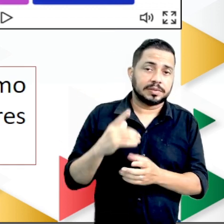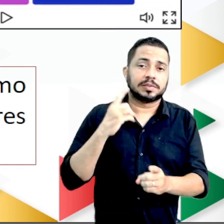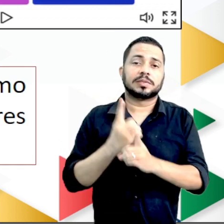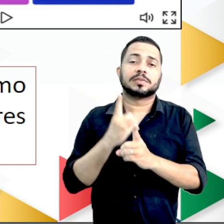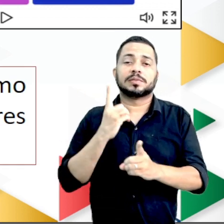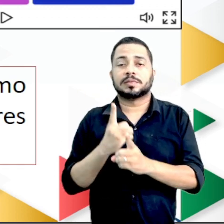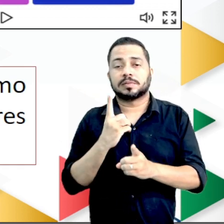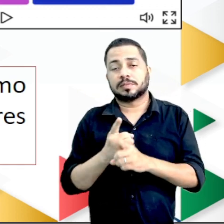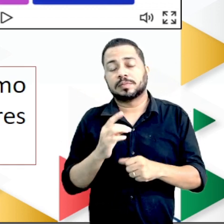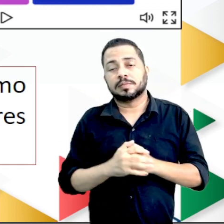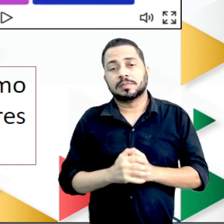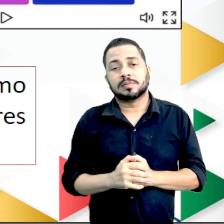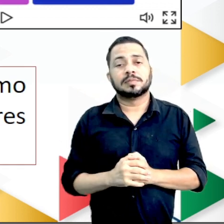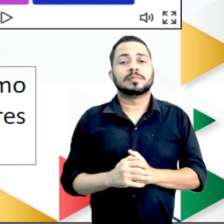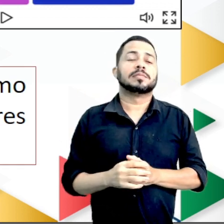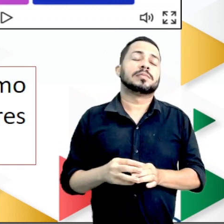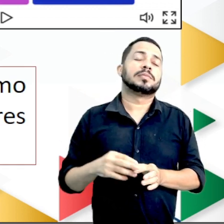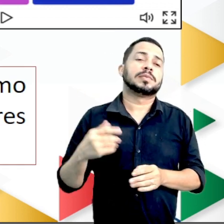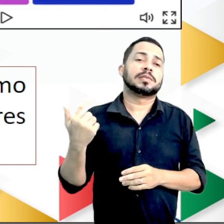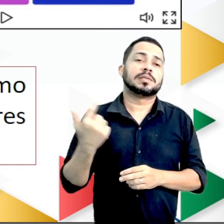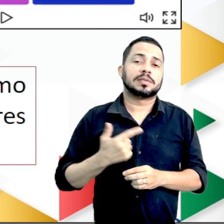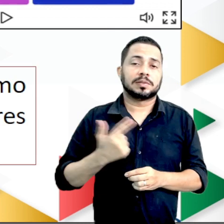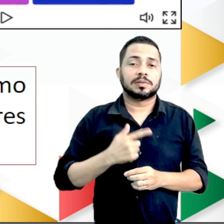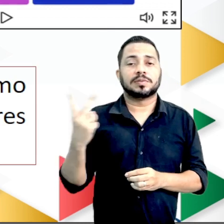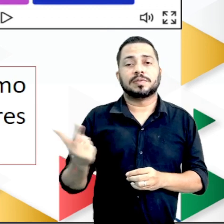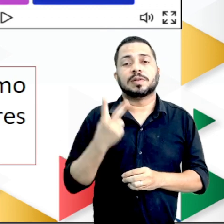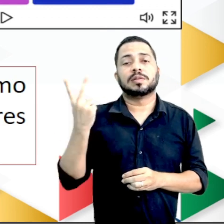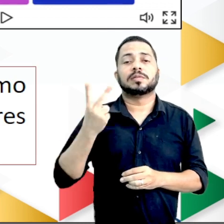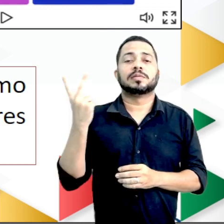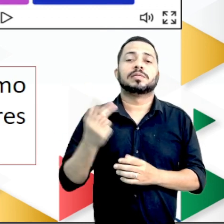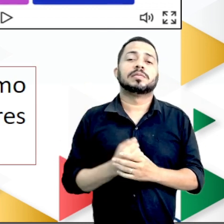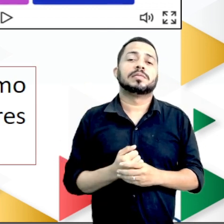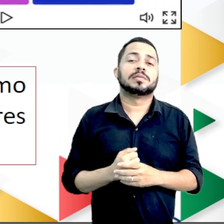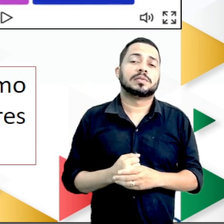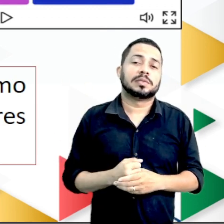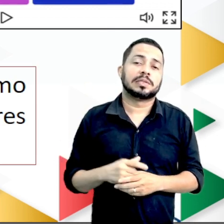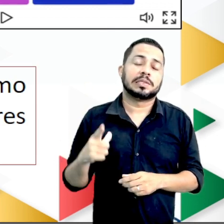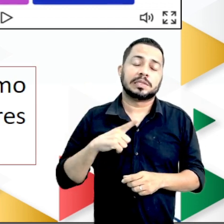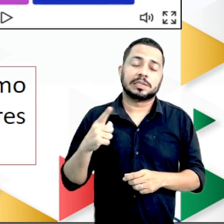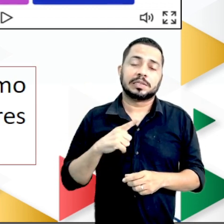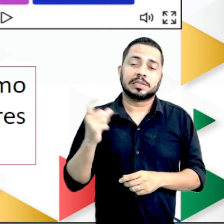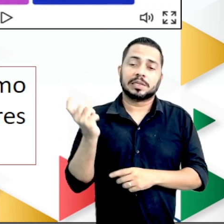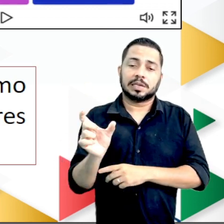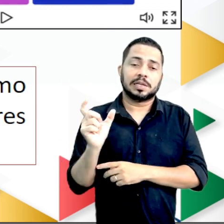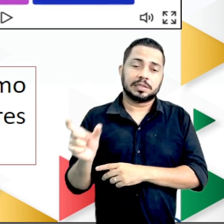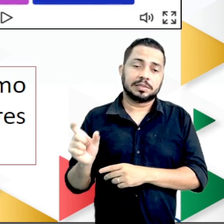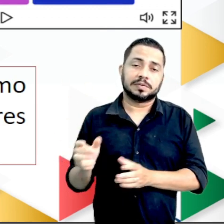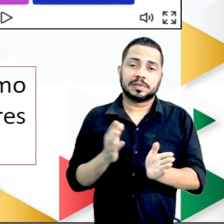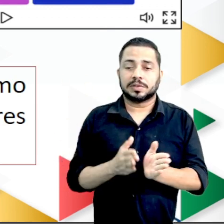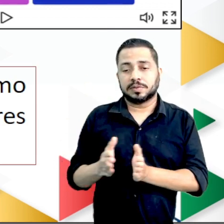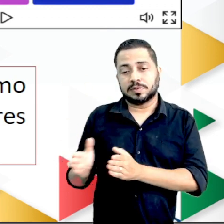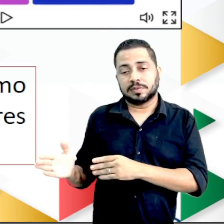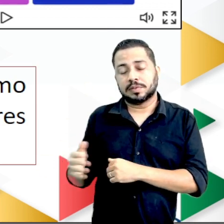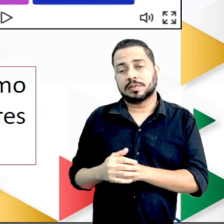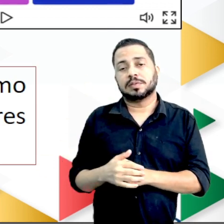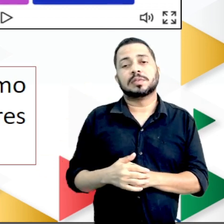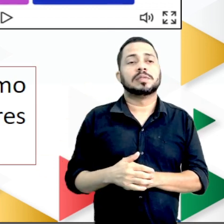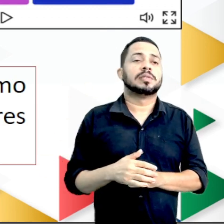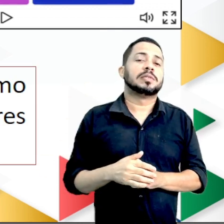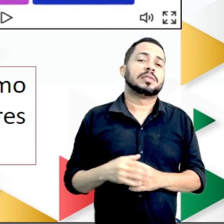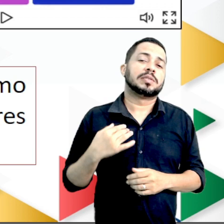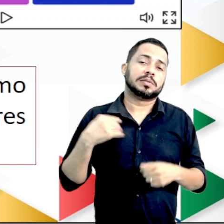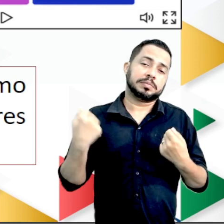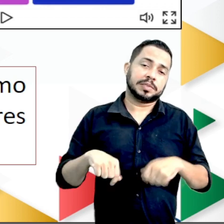encontrar o segundo, né? O segundo valor que está na classificação da ordem, na segunda posição,